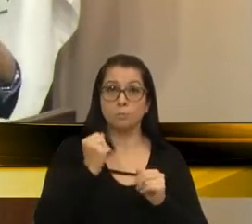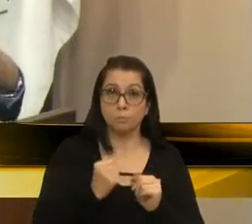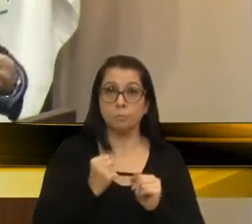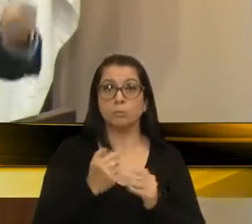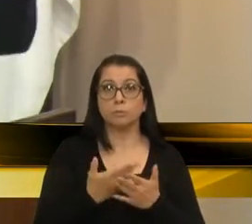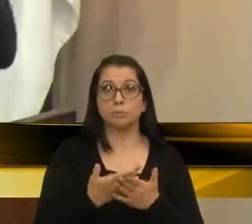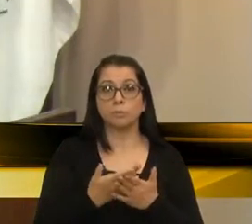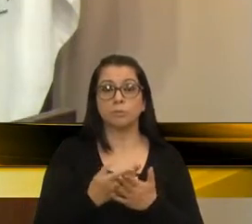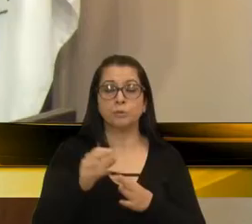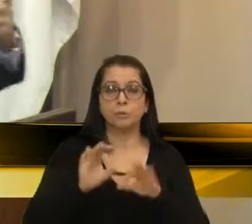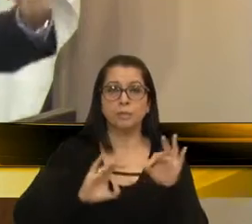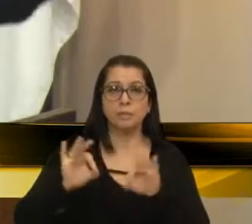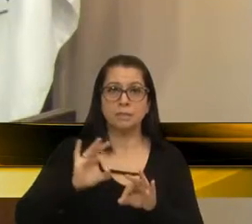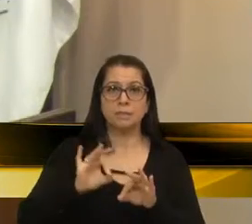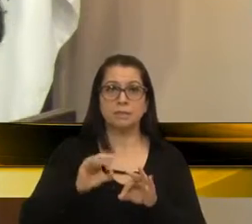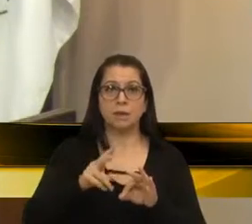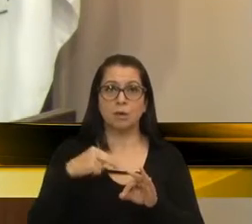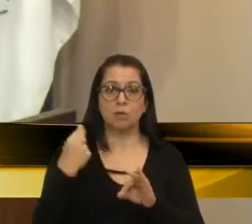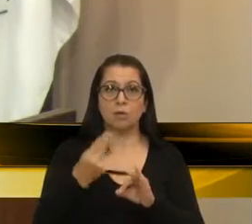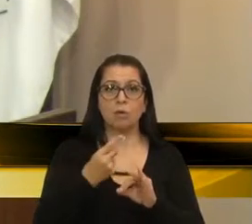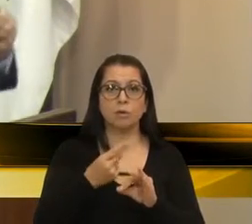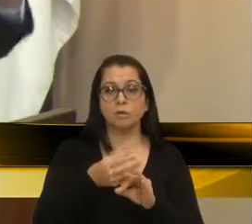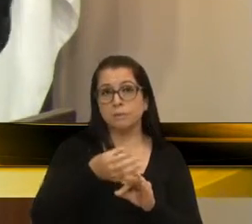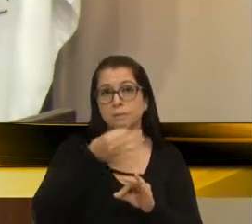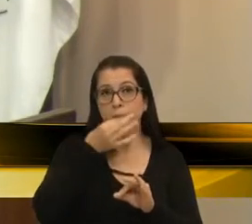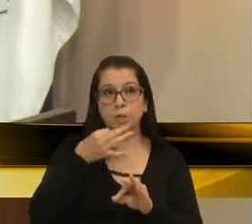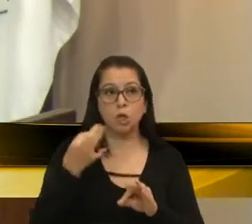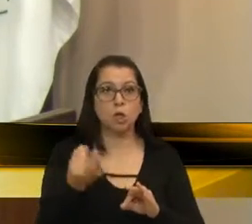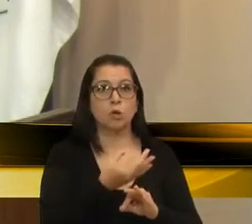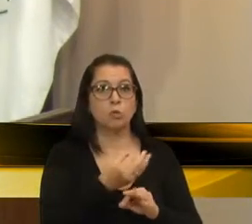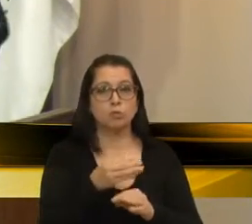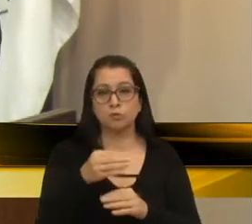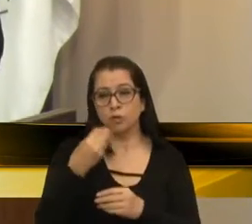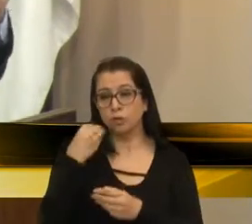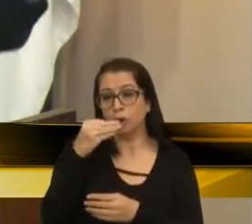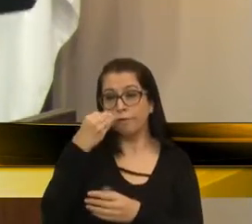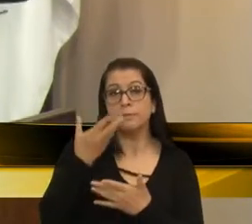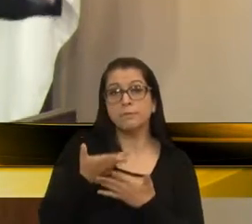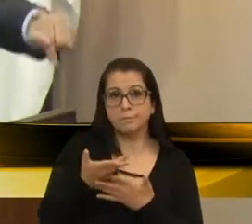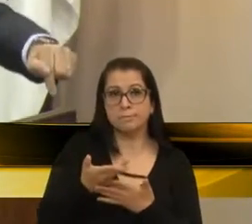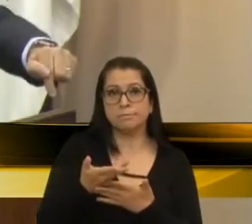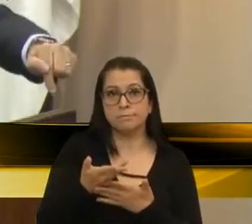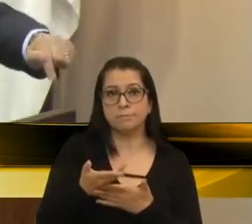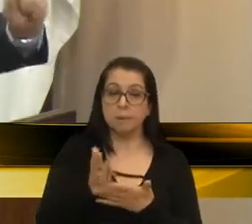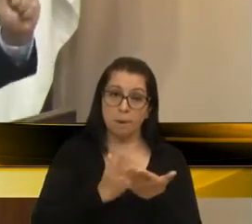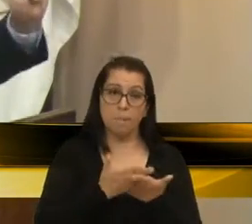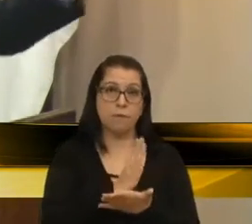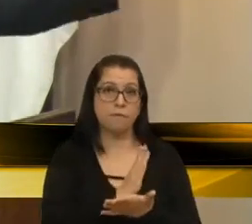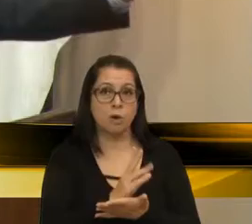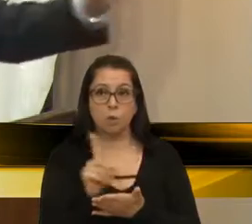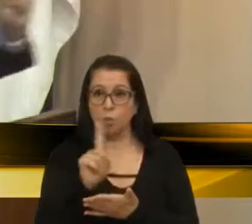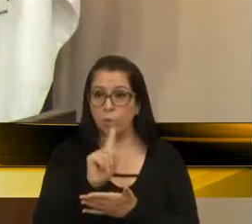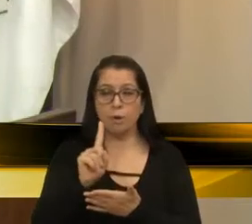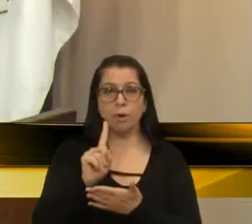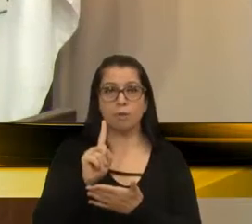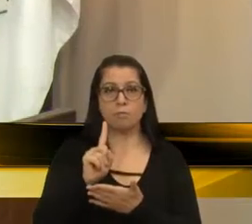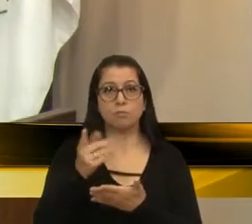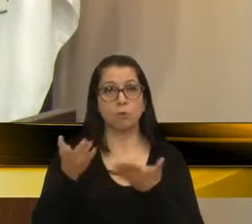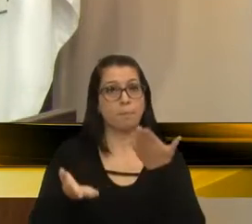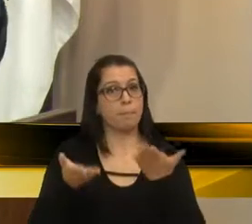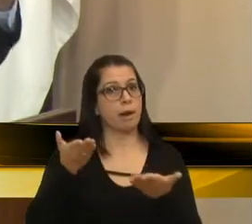possamos, né, elaborar o nosso juízo de convencimento para aprovar ou rejeitar o